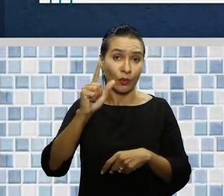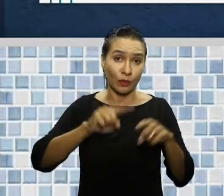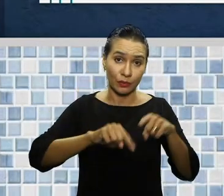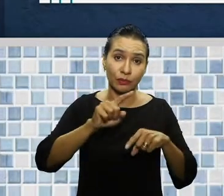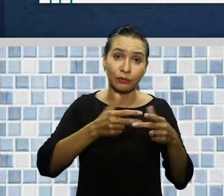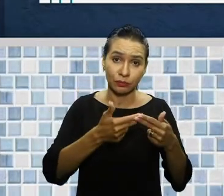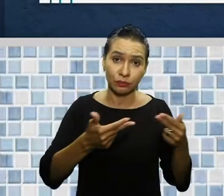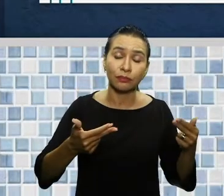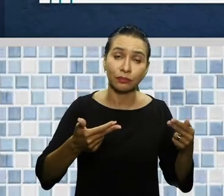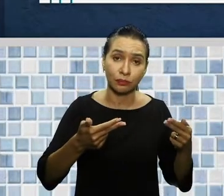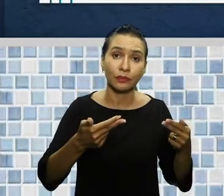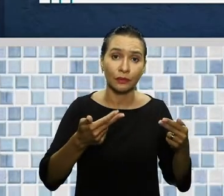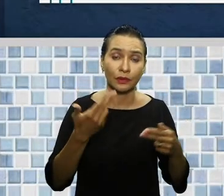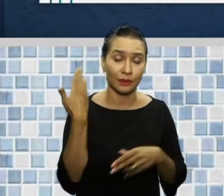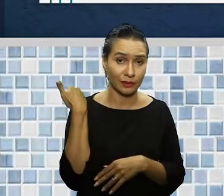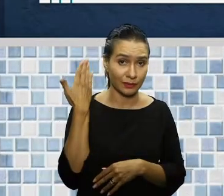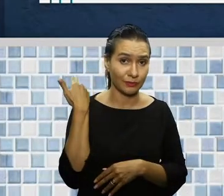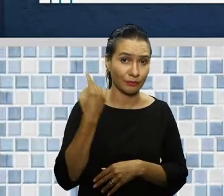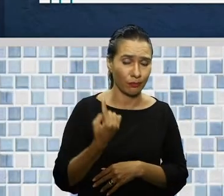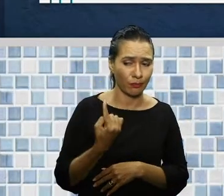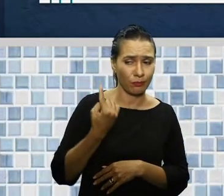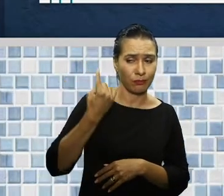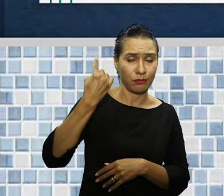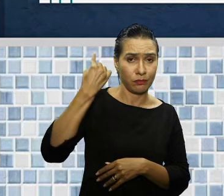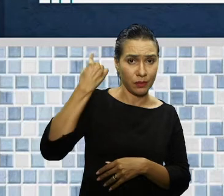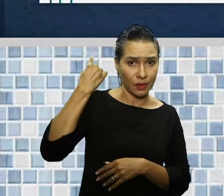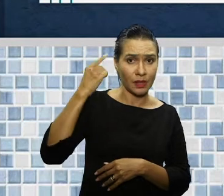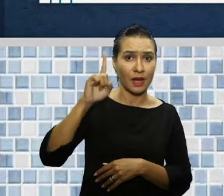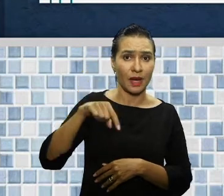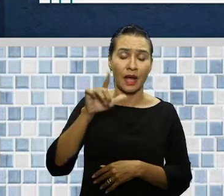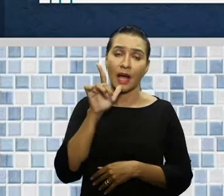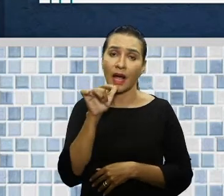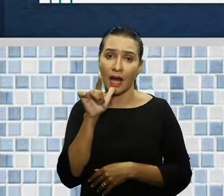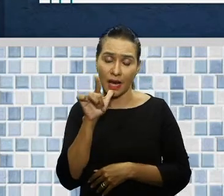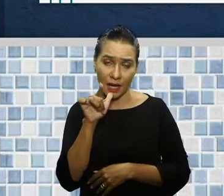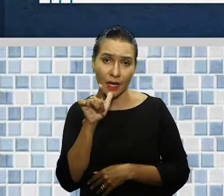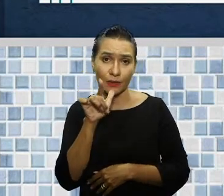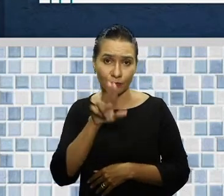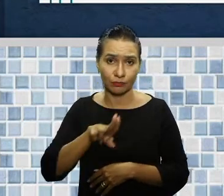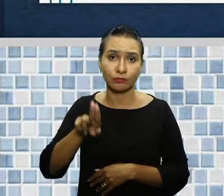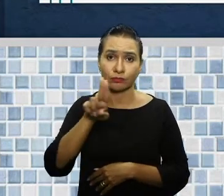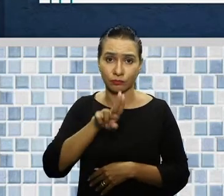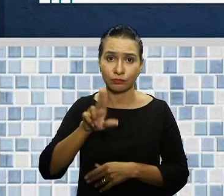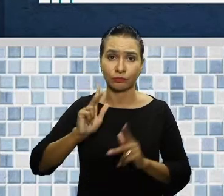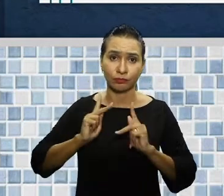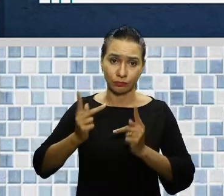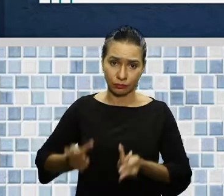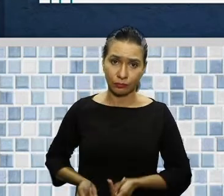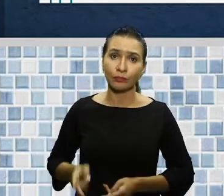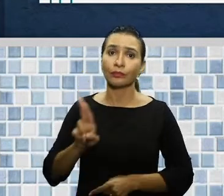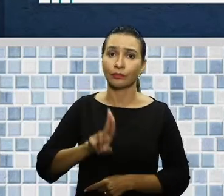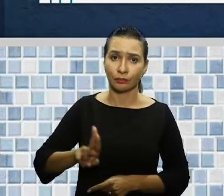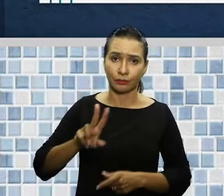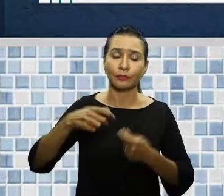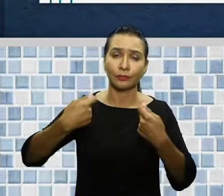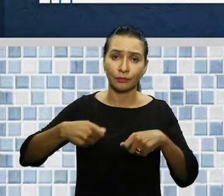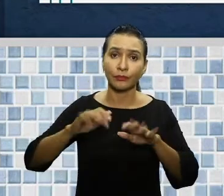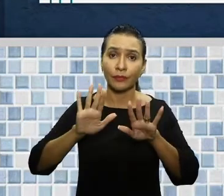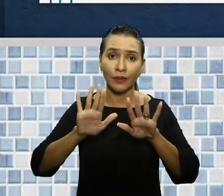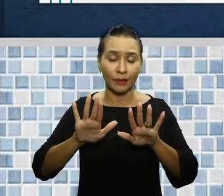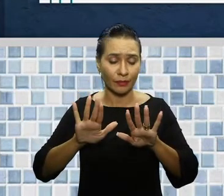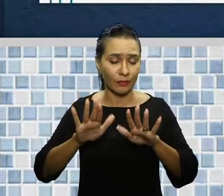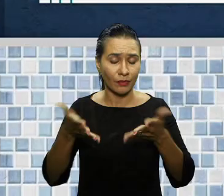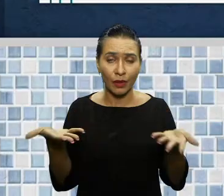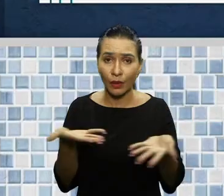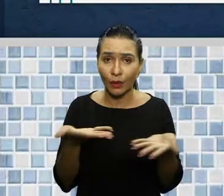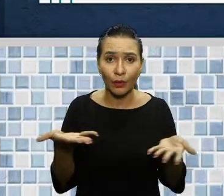bem utilizado desde a época do nômade é a água, né? E essa água, infelizmente, ela